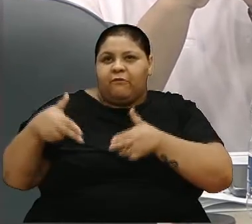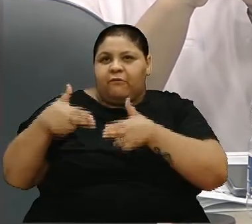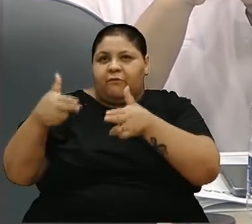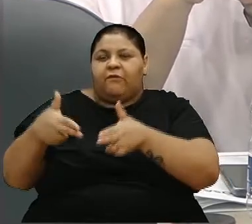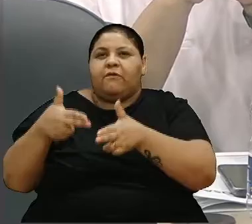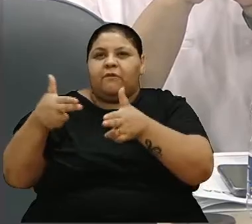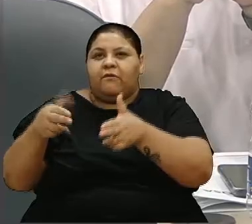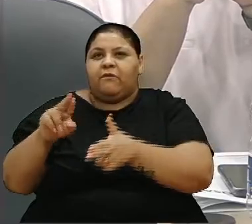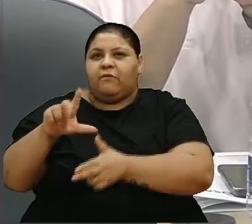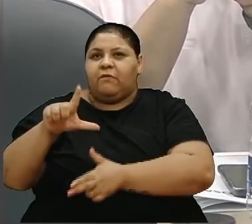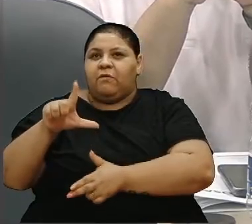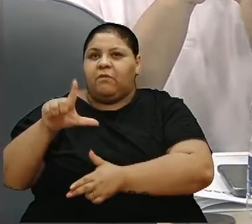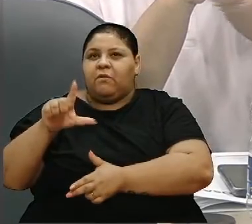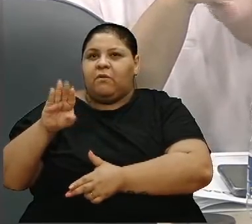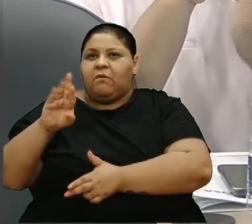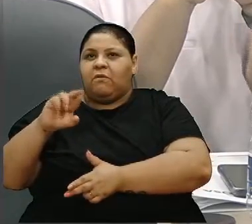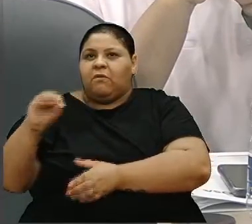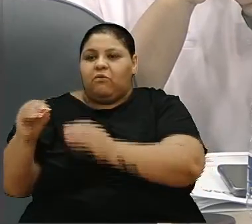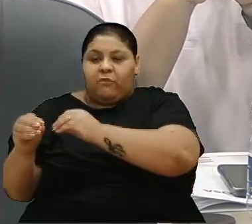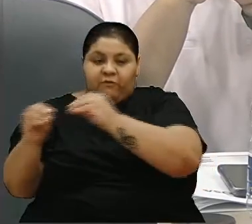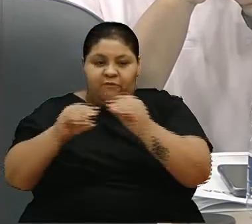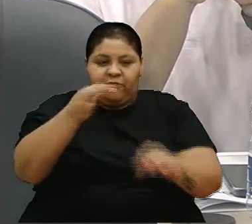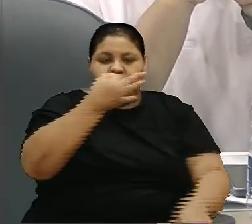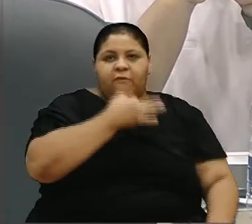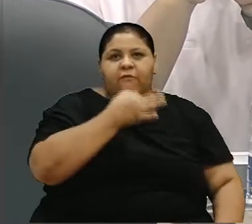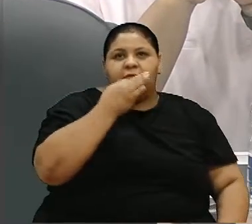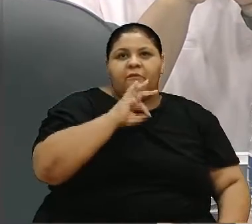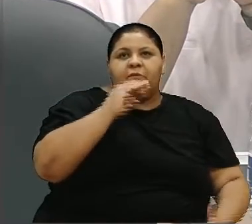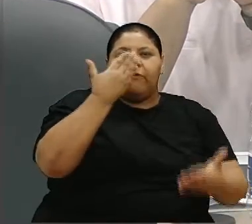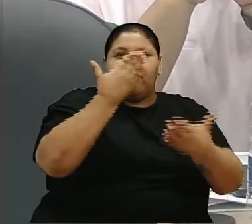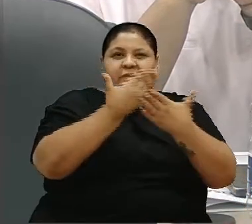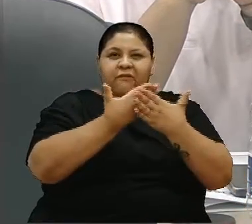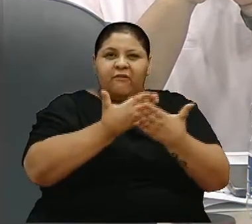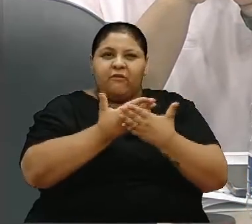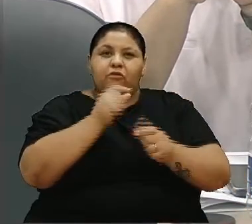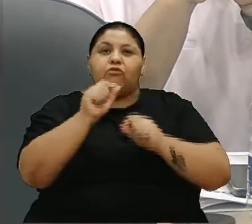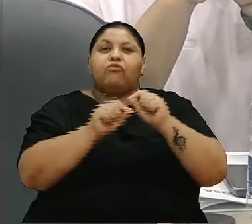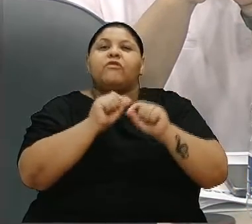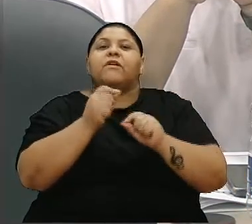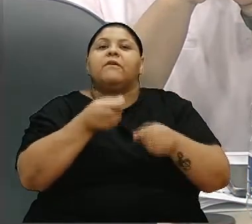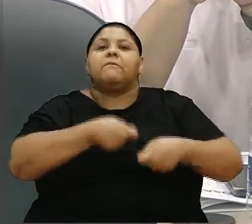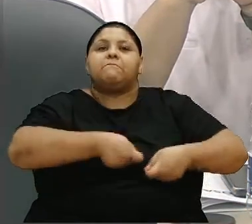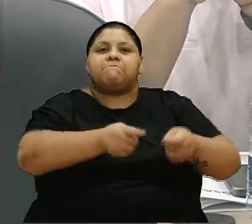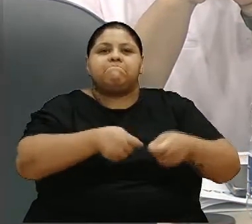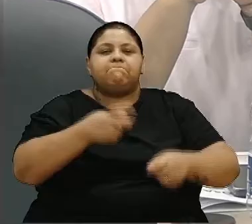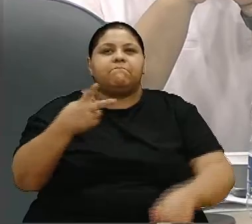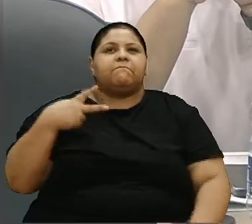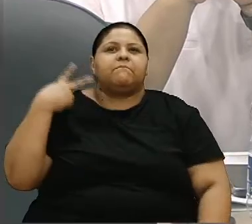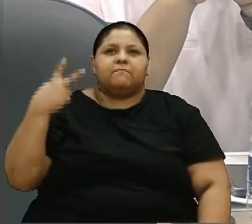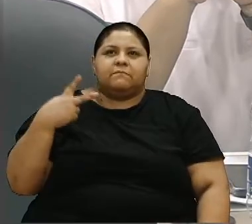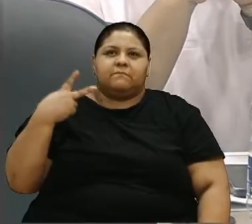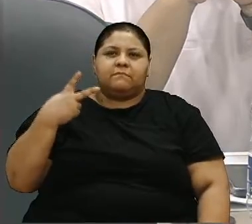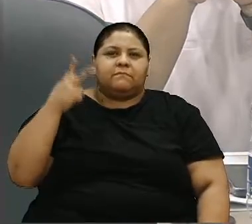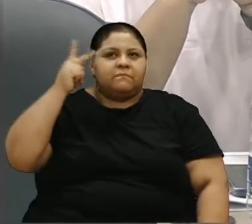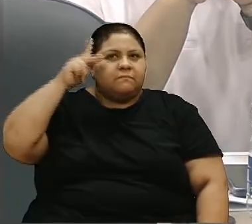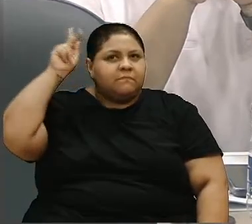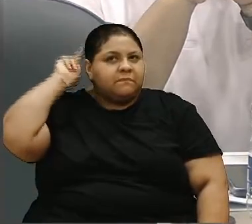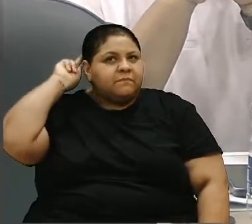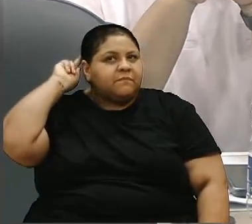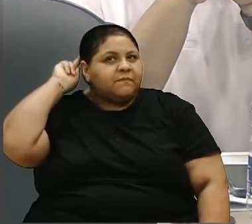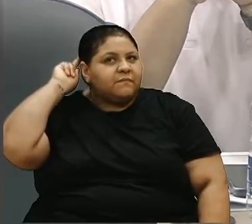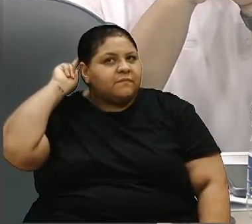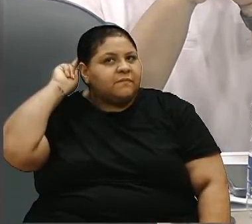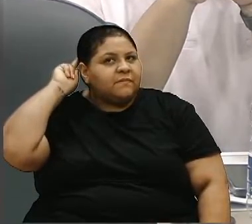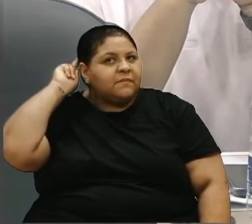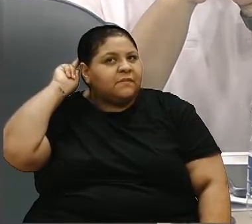vir. E se colocou ali, sim, o estudo do teto que pode ser gasto. E, vereador Iago, ele não vai